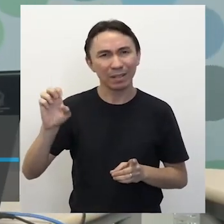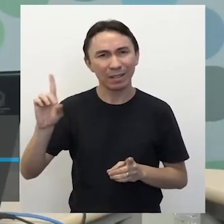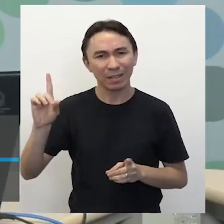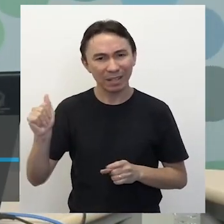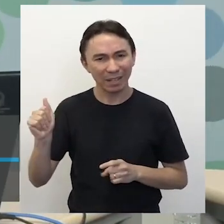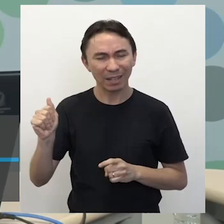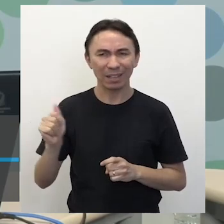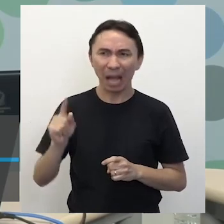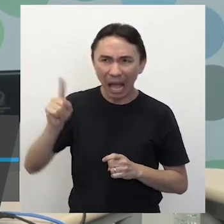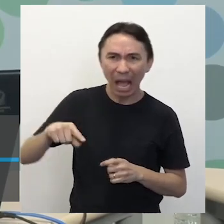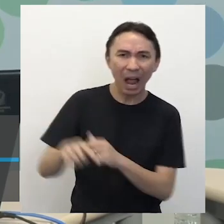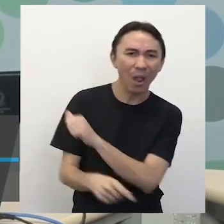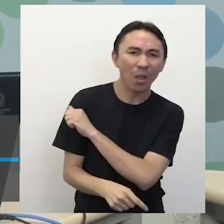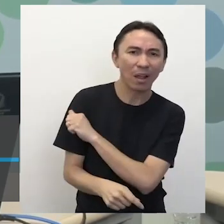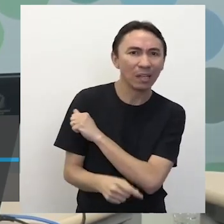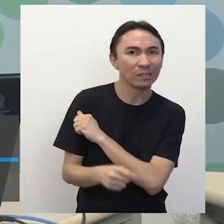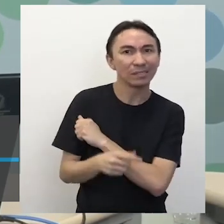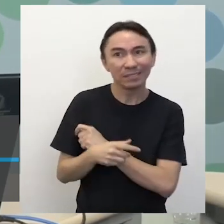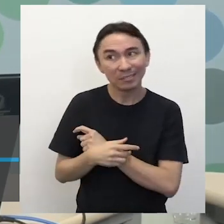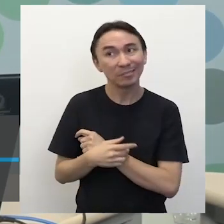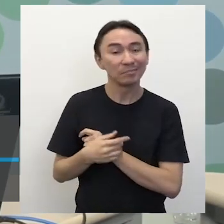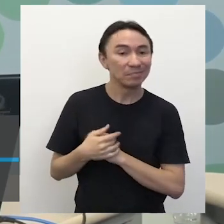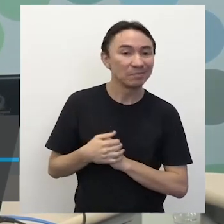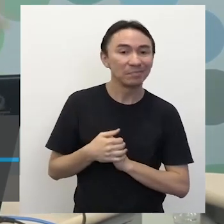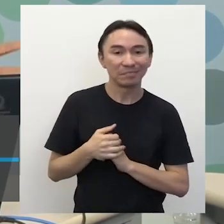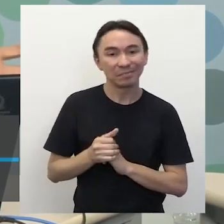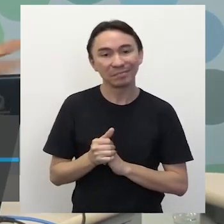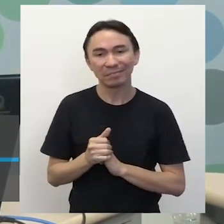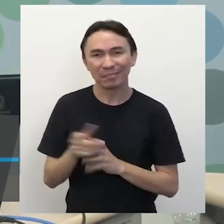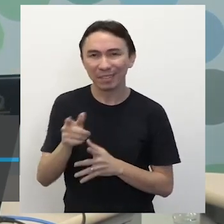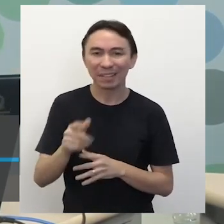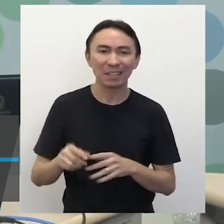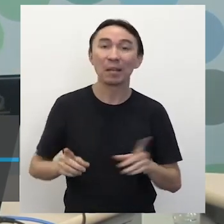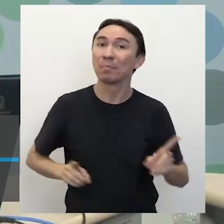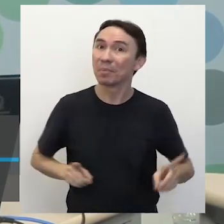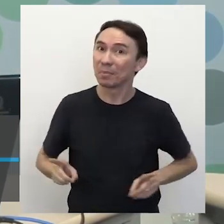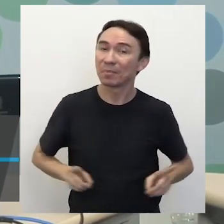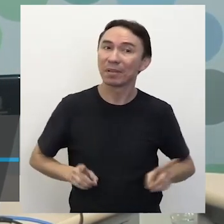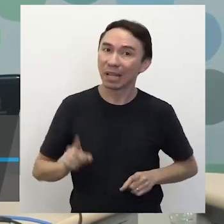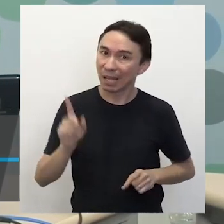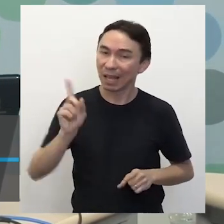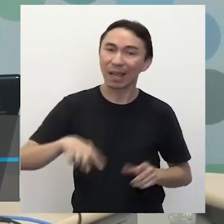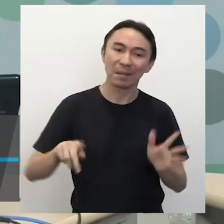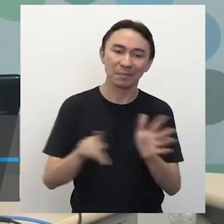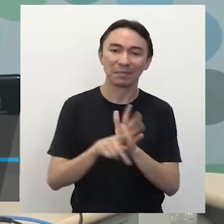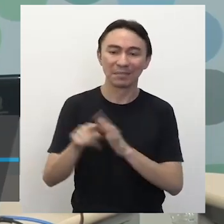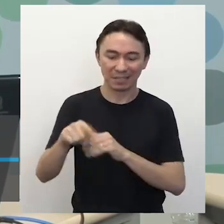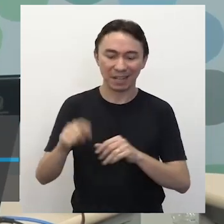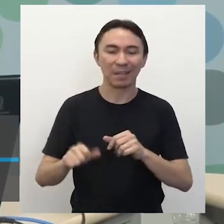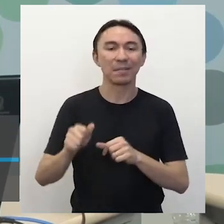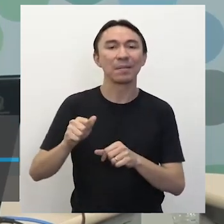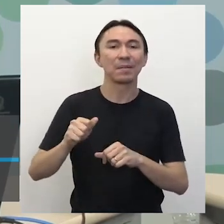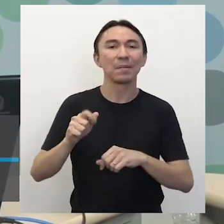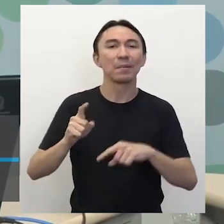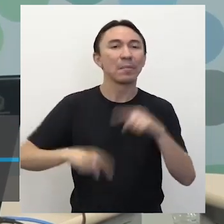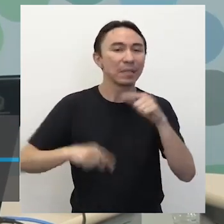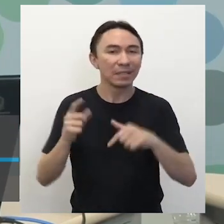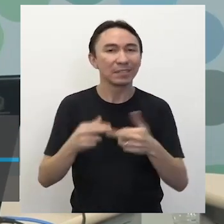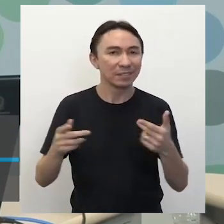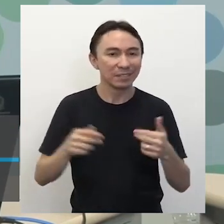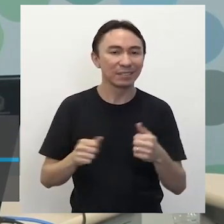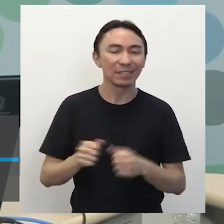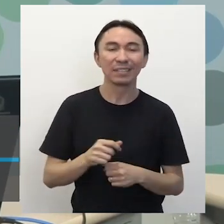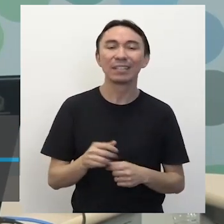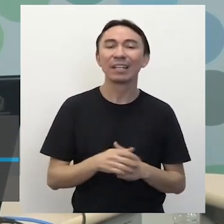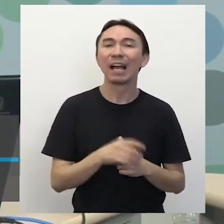dela? Devem ser. Uau! Um grande abraço para eles. Ah, manda abraço, que a minha prima é de arte. Mas, professor, muito obrigada pela sua contribuição. Deixa eu fazer um chorinho aqui, mais um